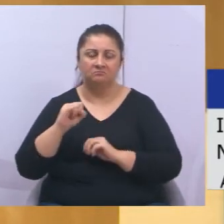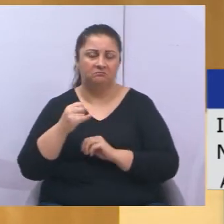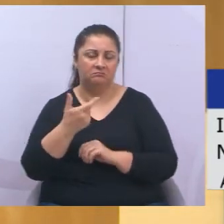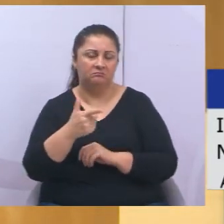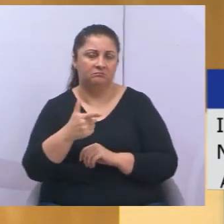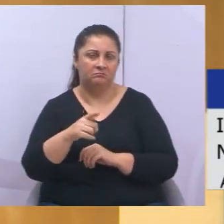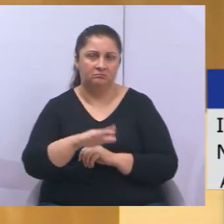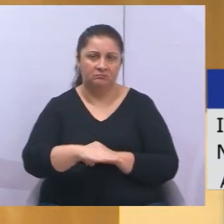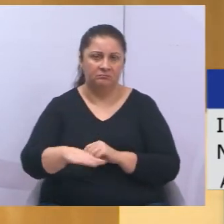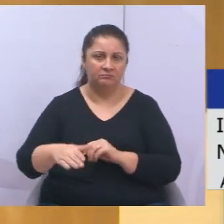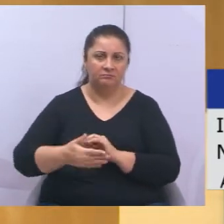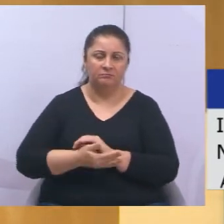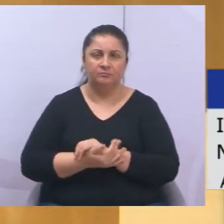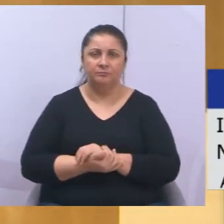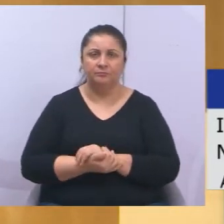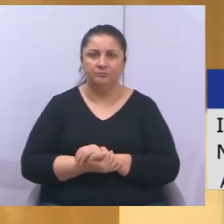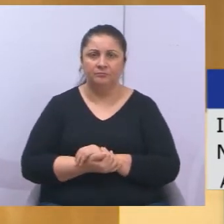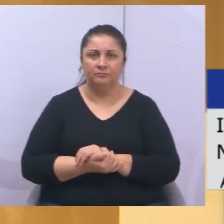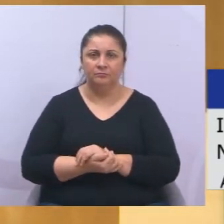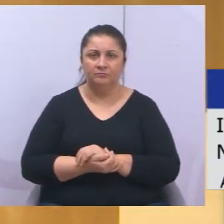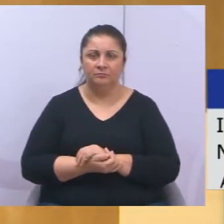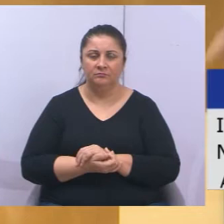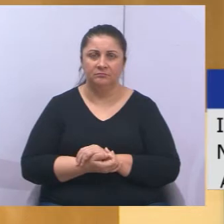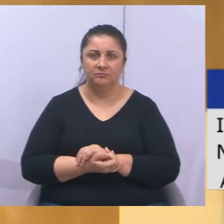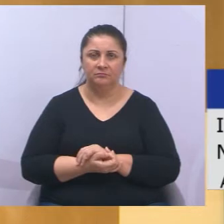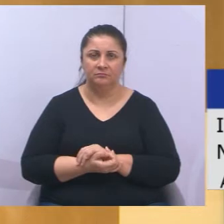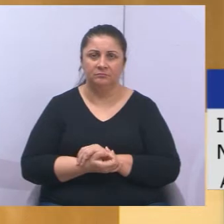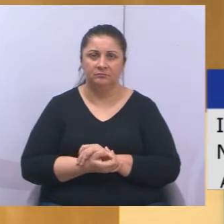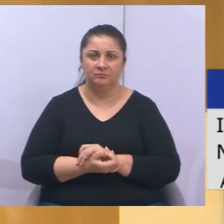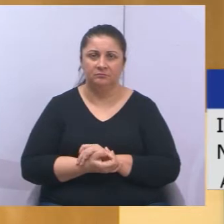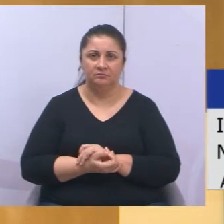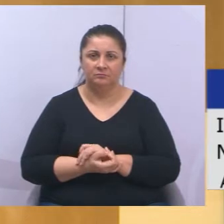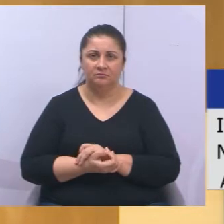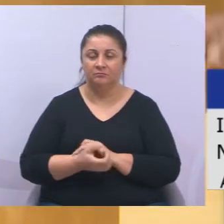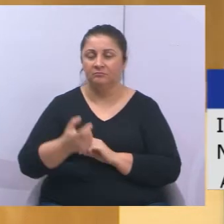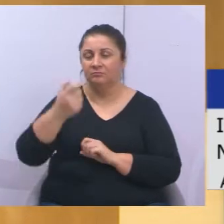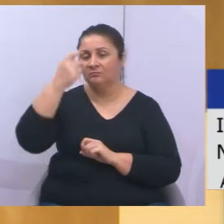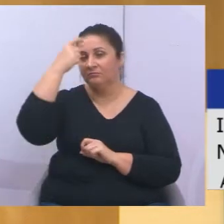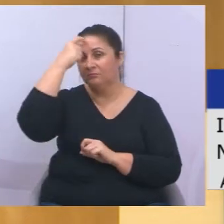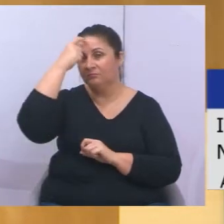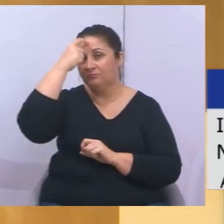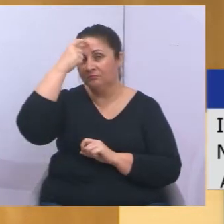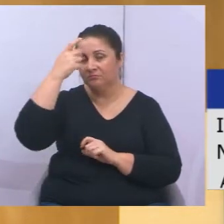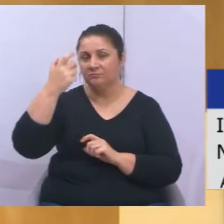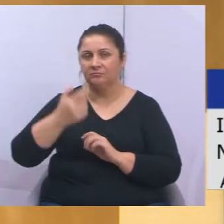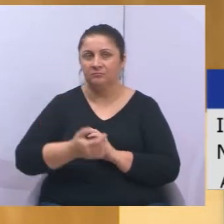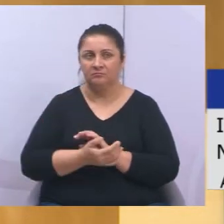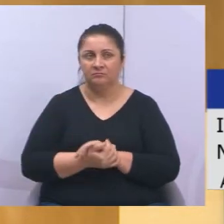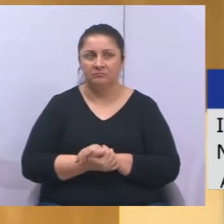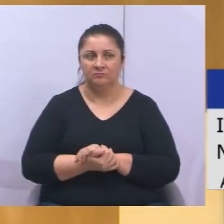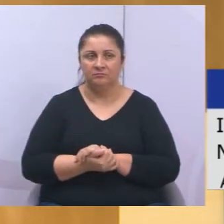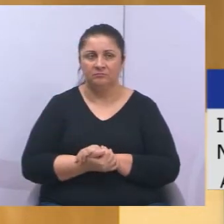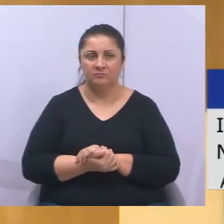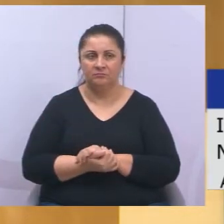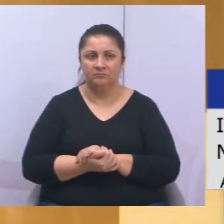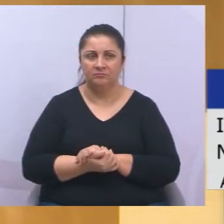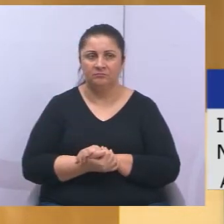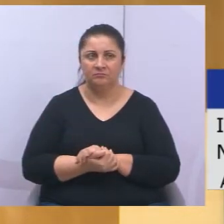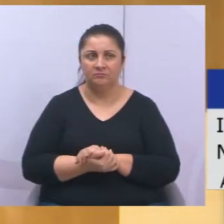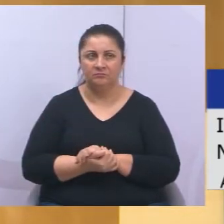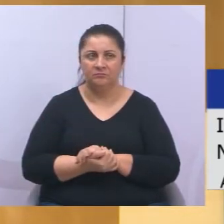criança. Ele visa levar conscientização. É apenas isso.